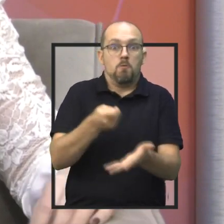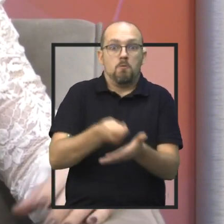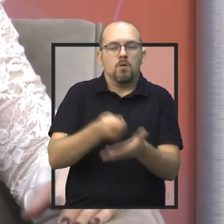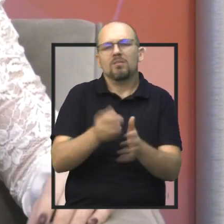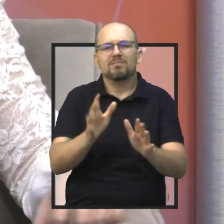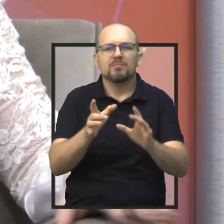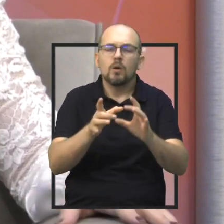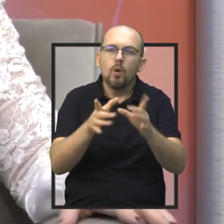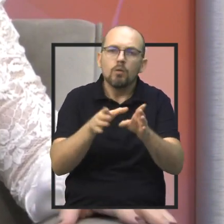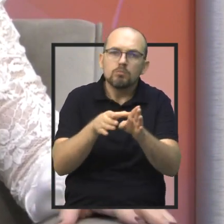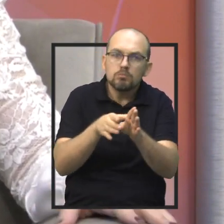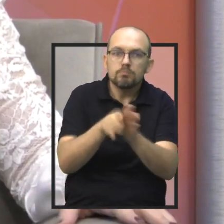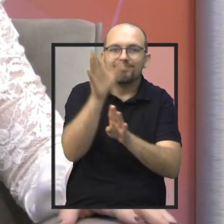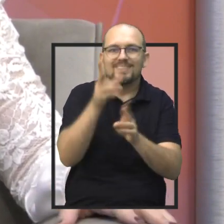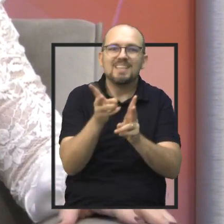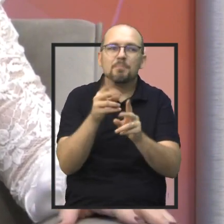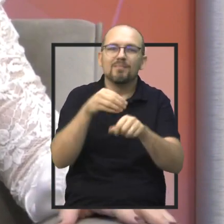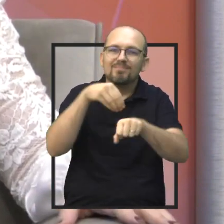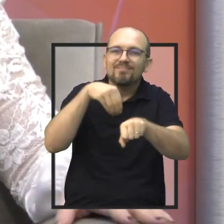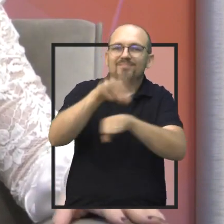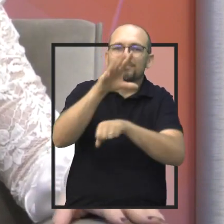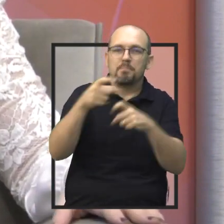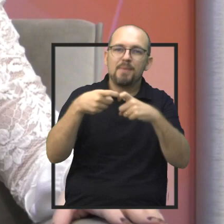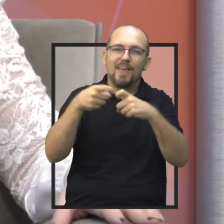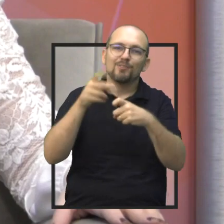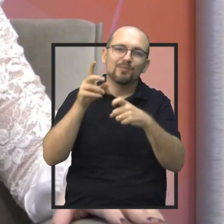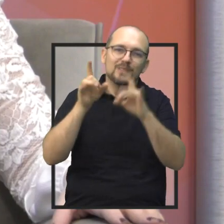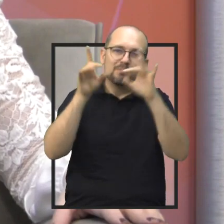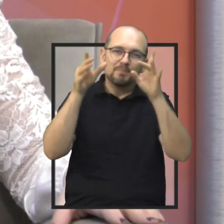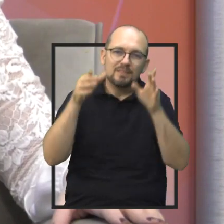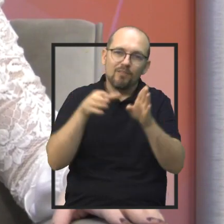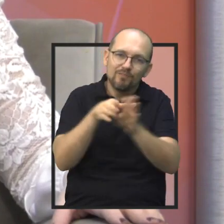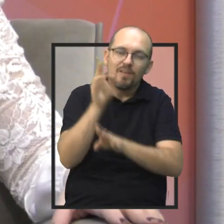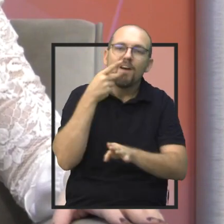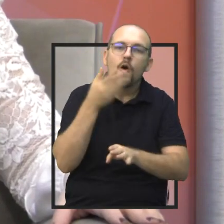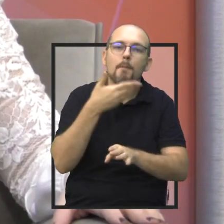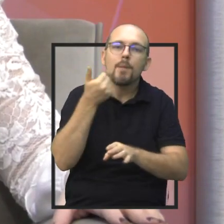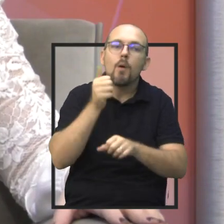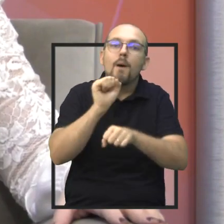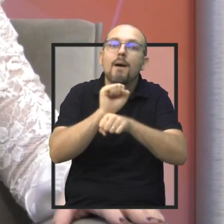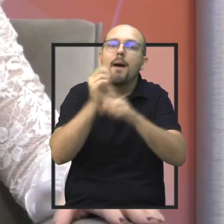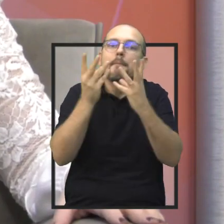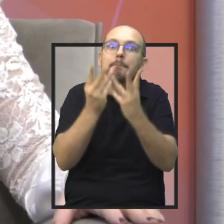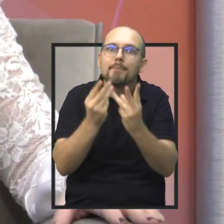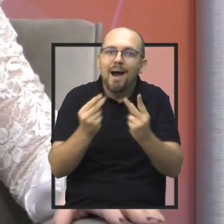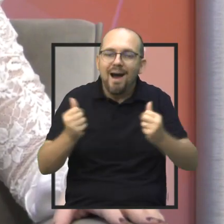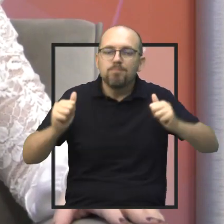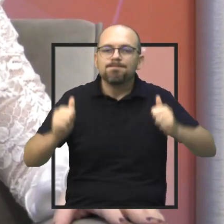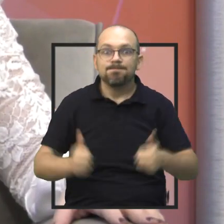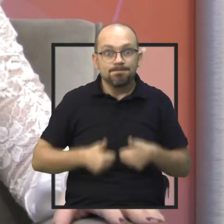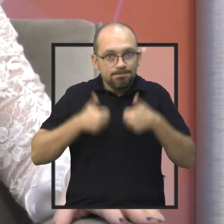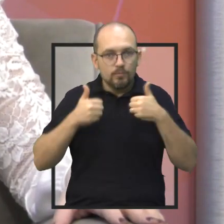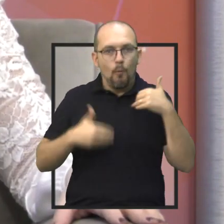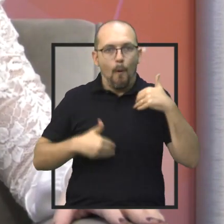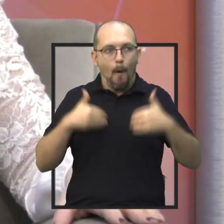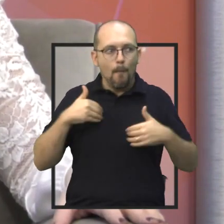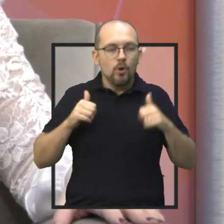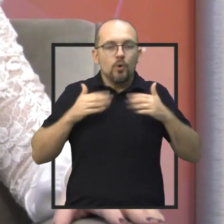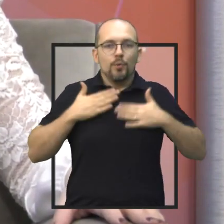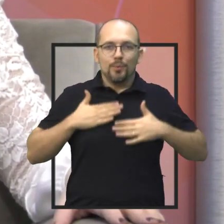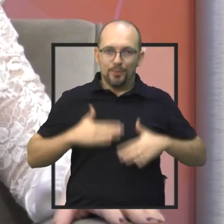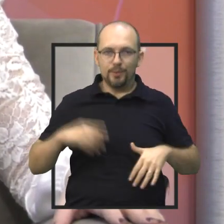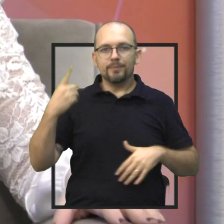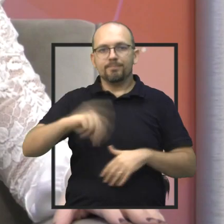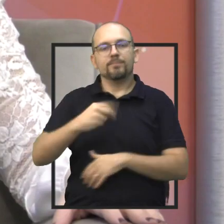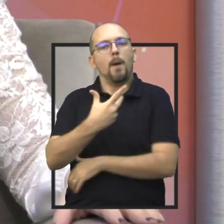né, médica, geralmente dos especialistas, de estar esperando passar esse quadro infeccioso, esse quadro que está terminando